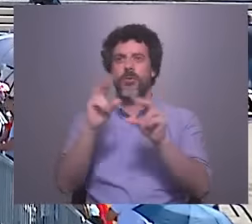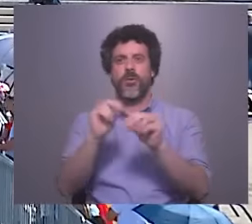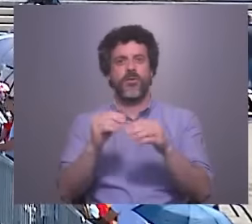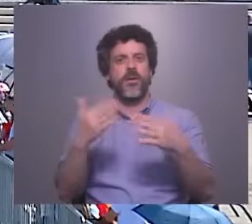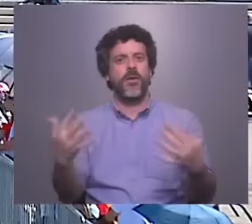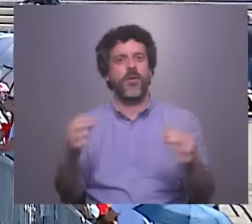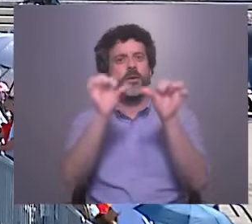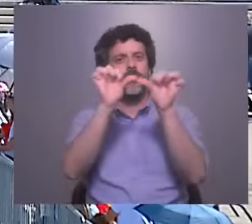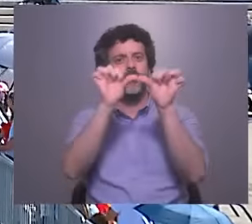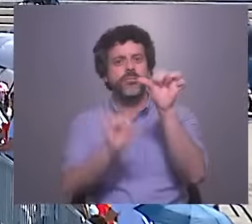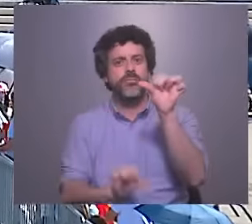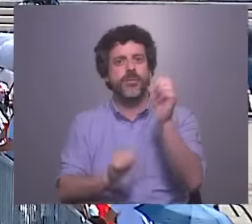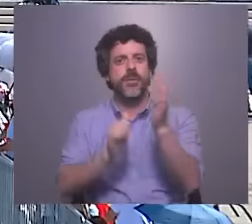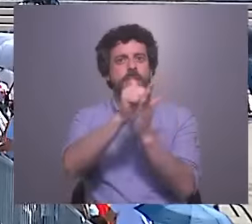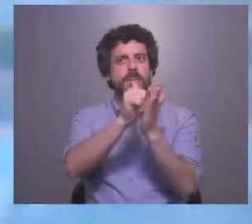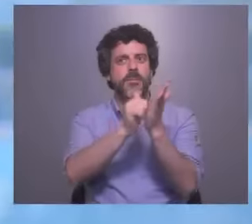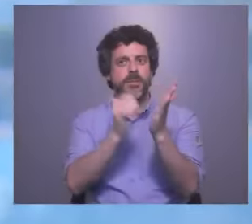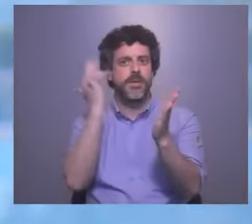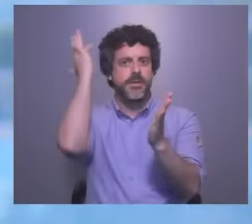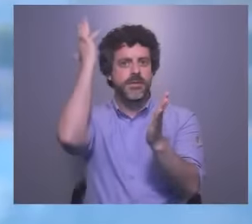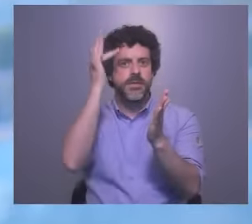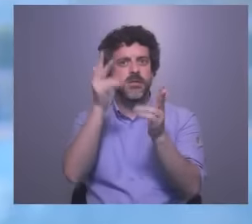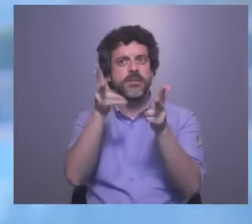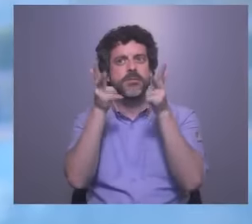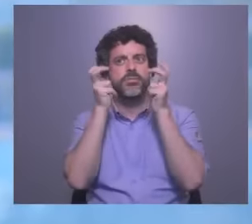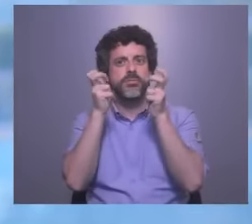Palavra do Senhor.